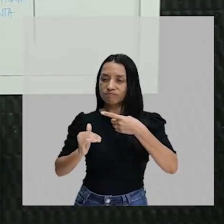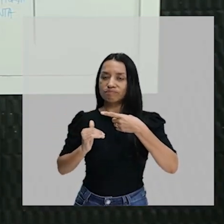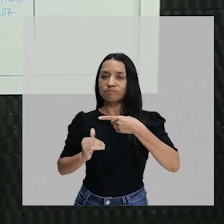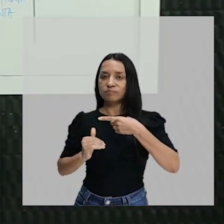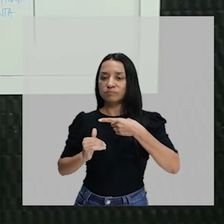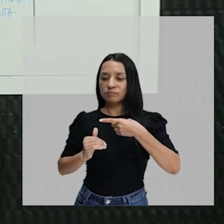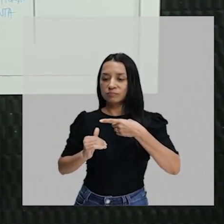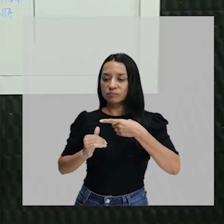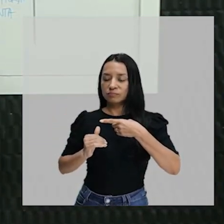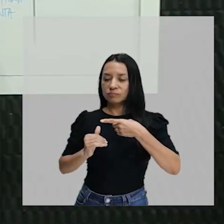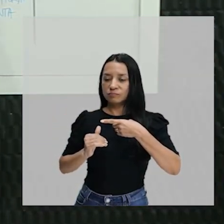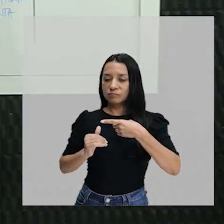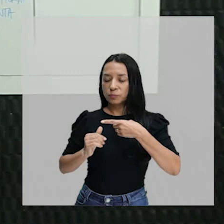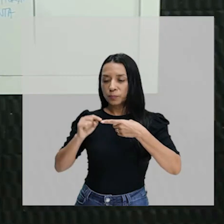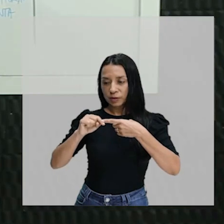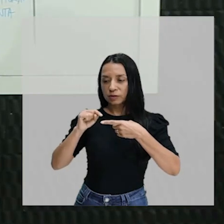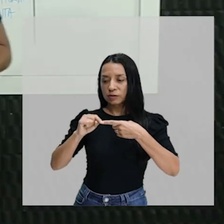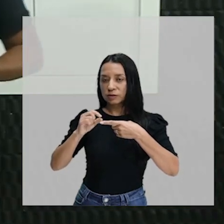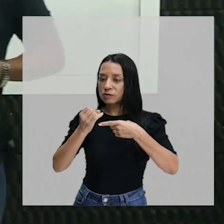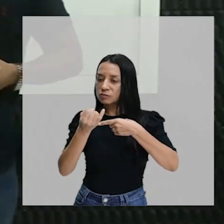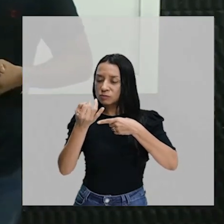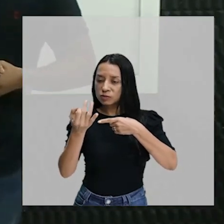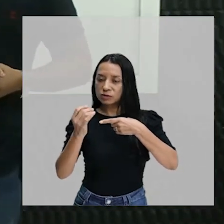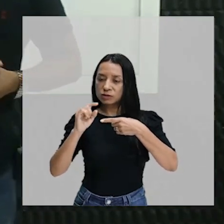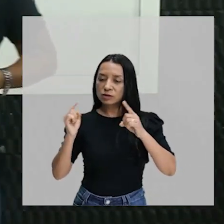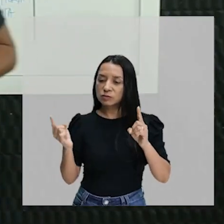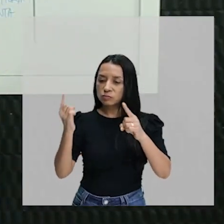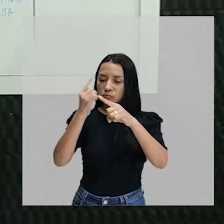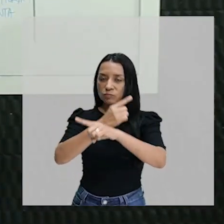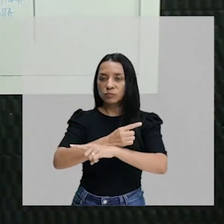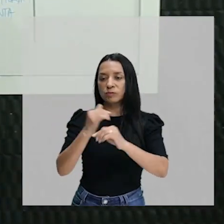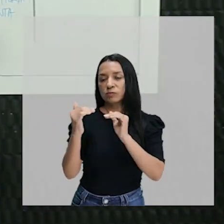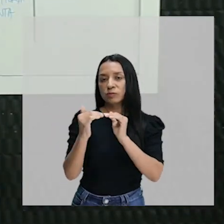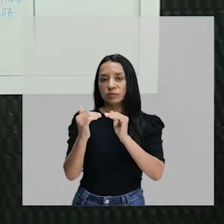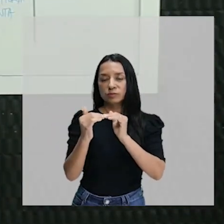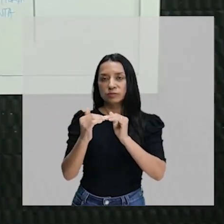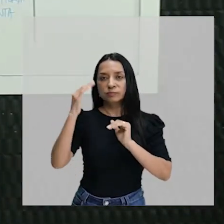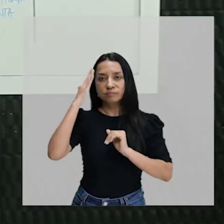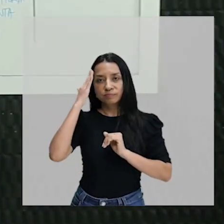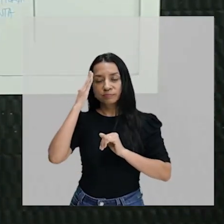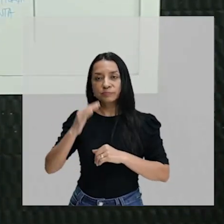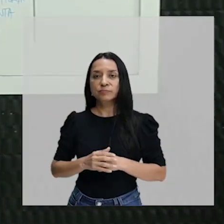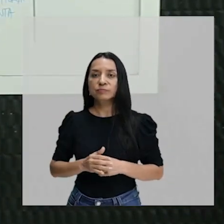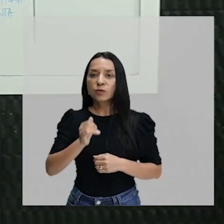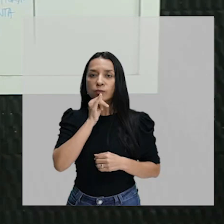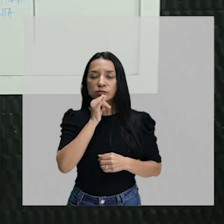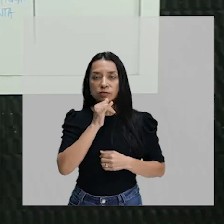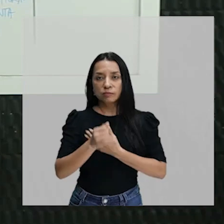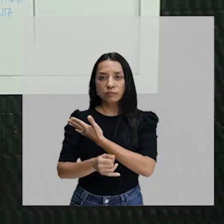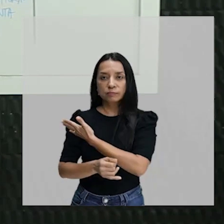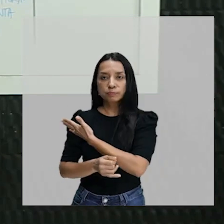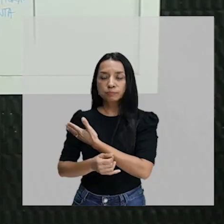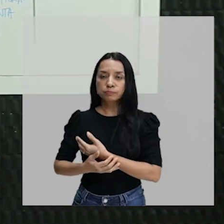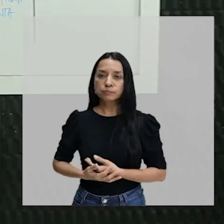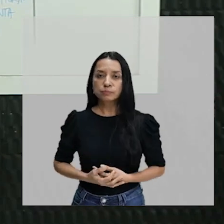essas grandezas são inversamente proporcionais beleza turminha Deu para entender isso um exemplo aqui ó